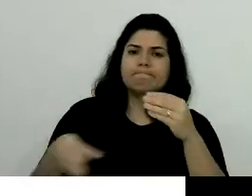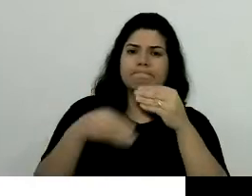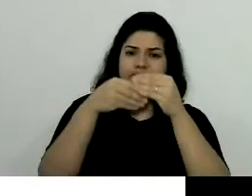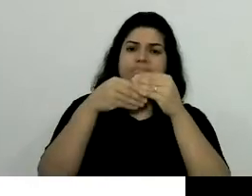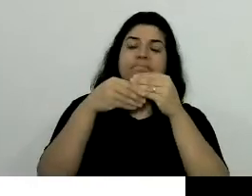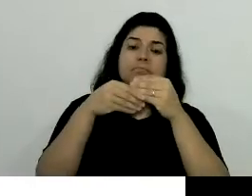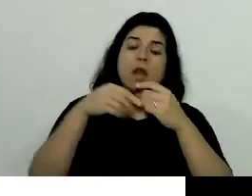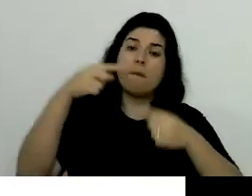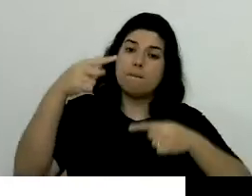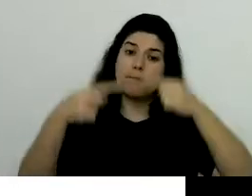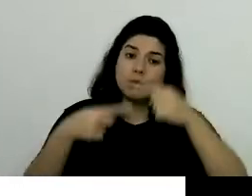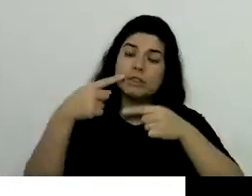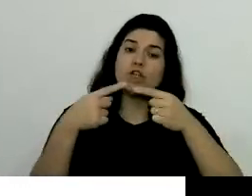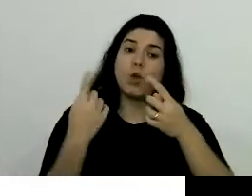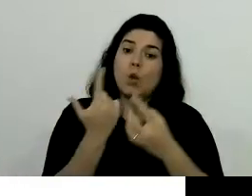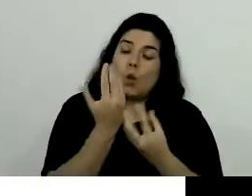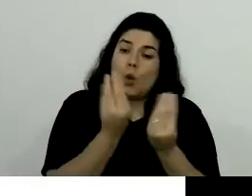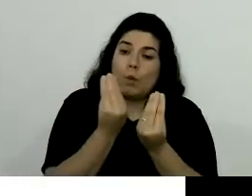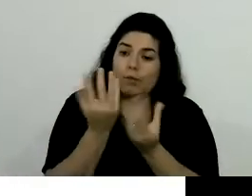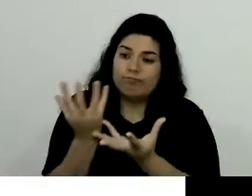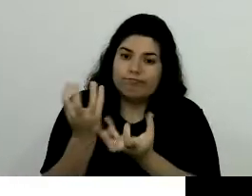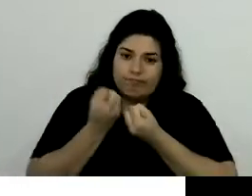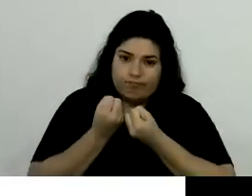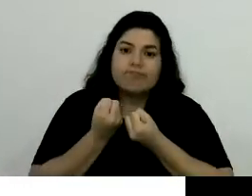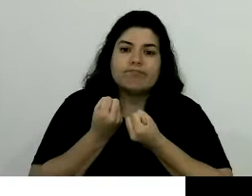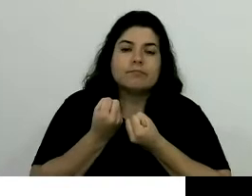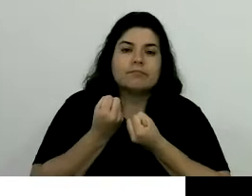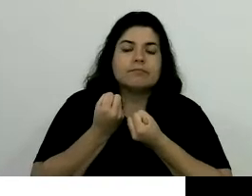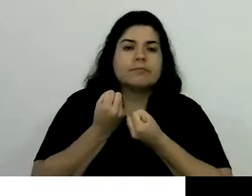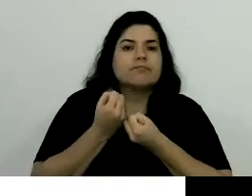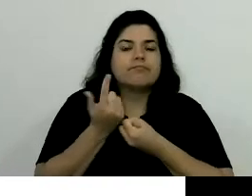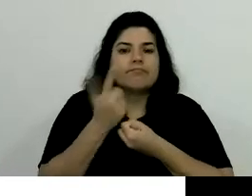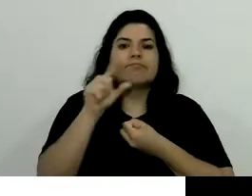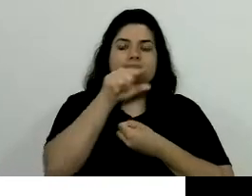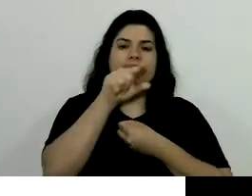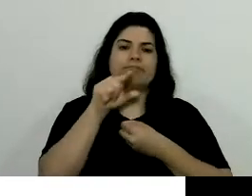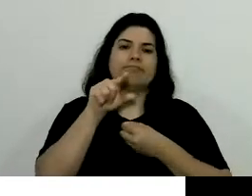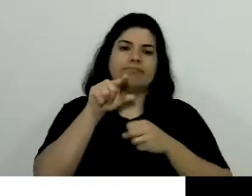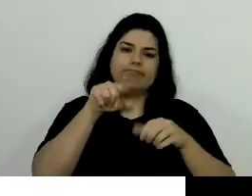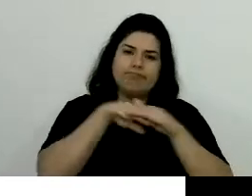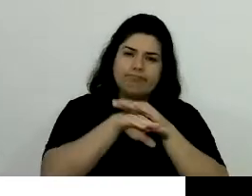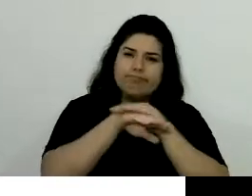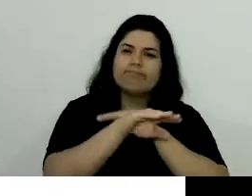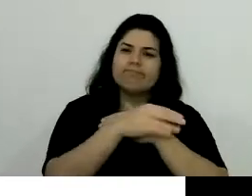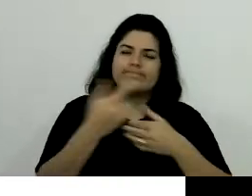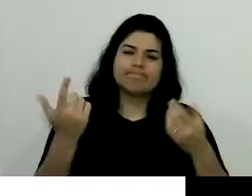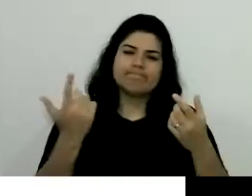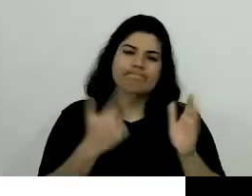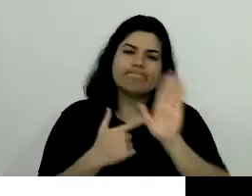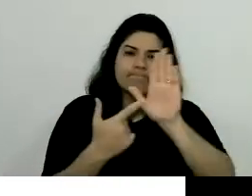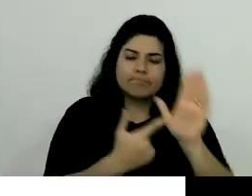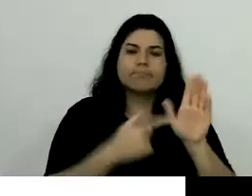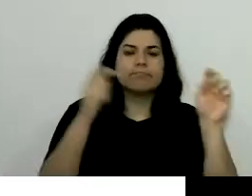nova política de aquisição, uma política de aquisição que tornasse esse acervo mais representativo de